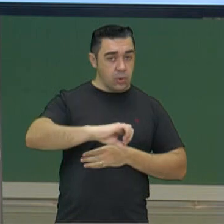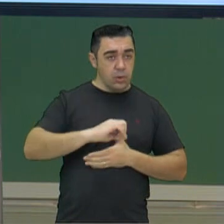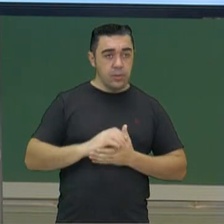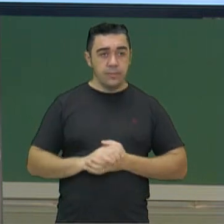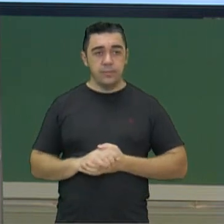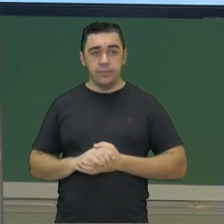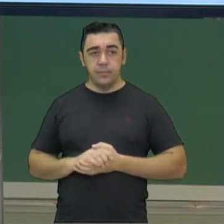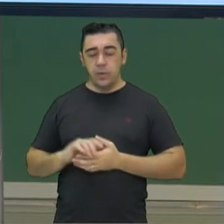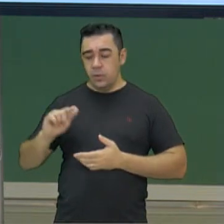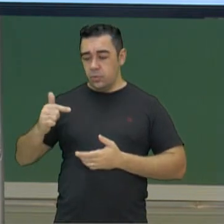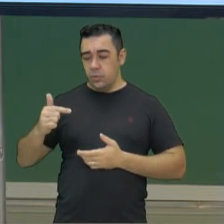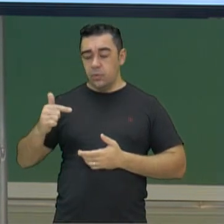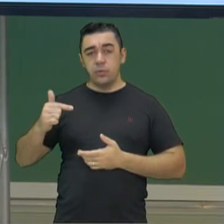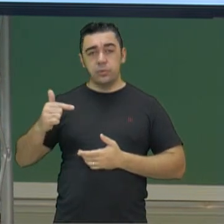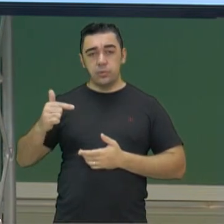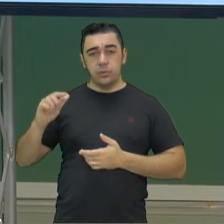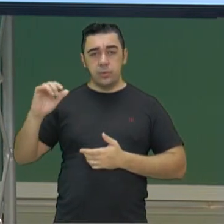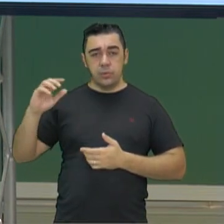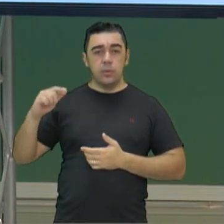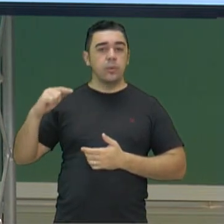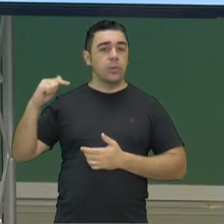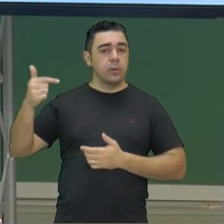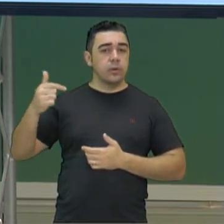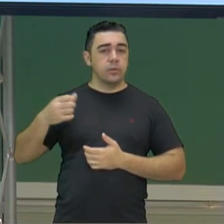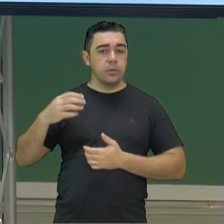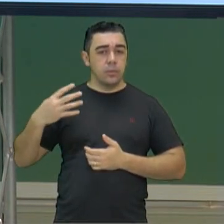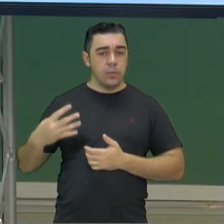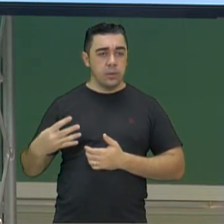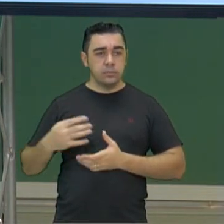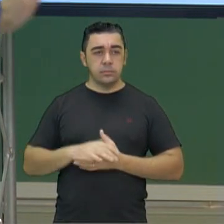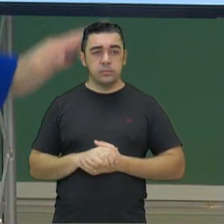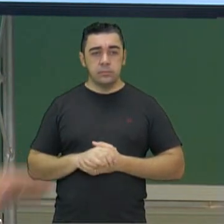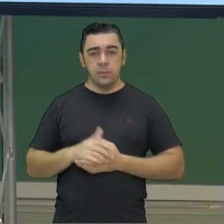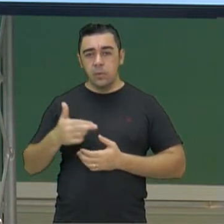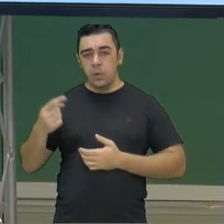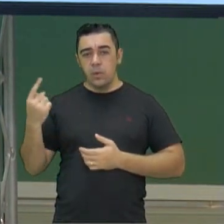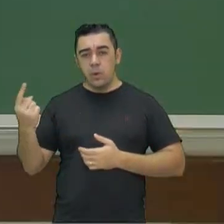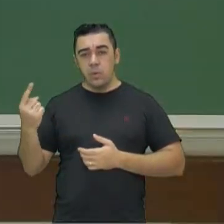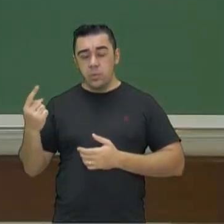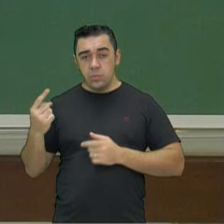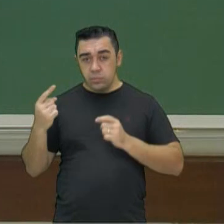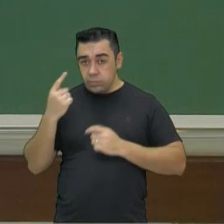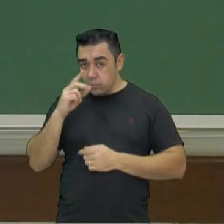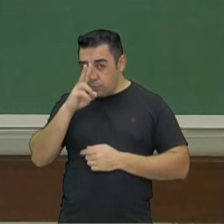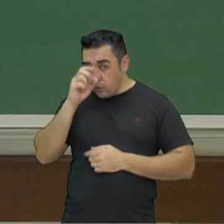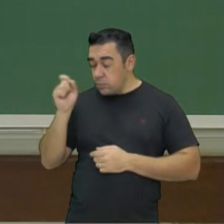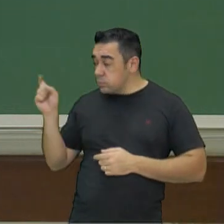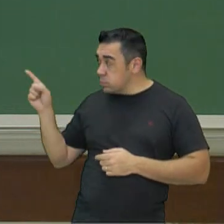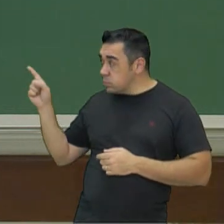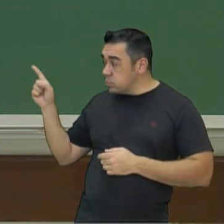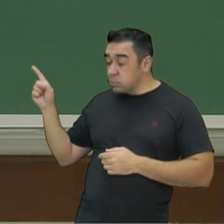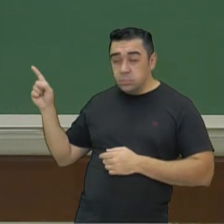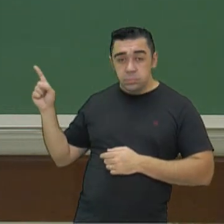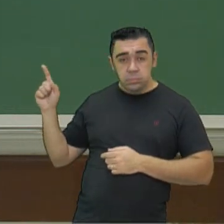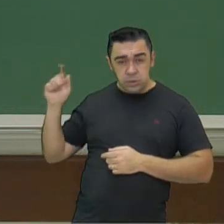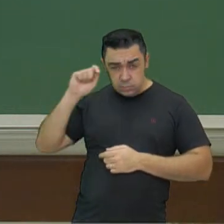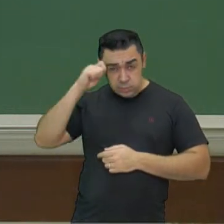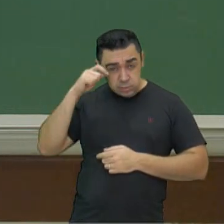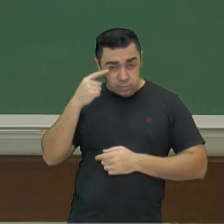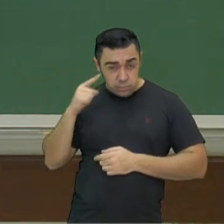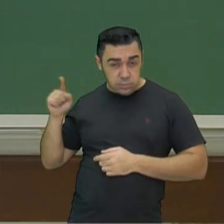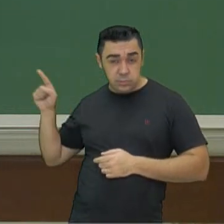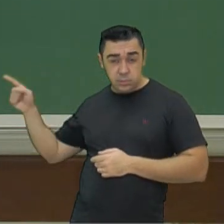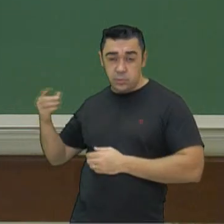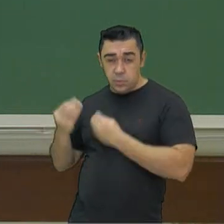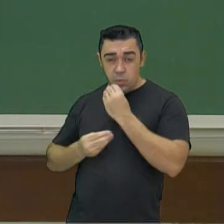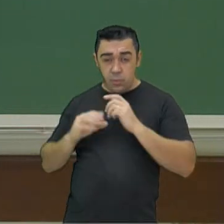1 ao quadrado, 2 ao quadrado é 4, igual a 1, eu deixei em negrito para vocês como que fica a forma de